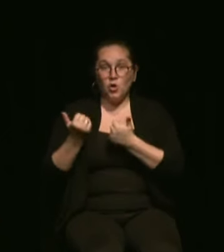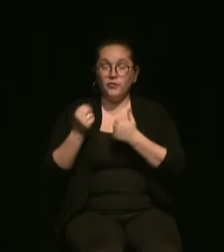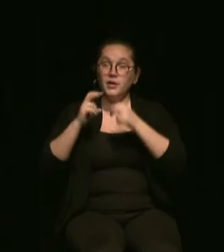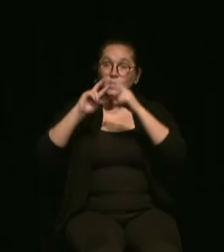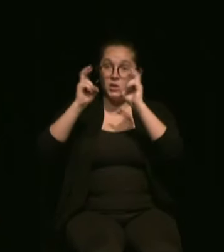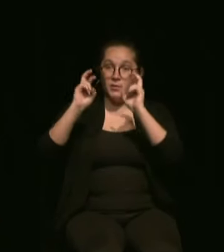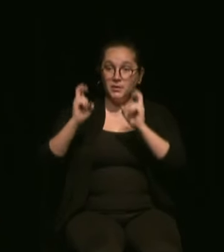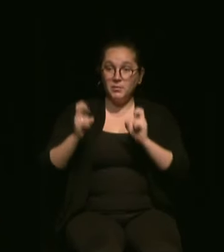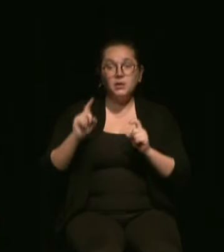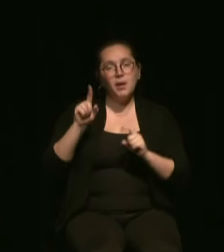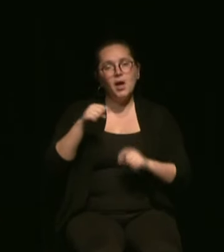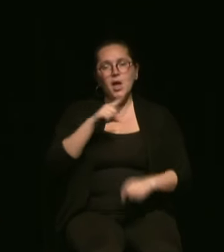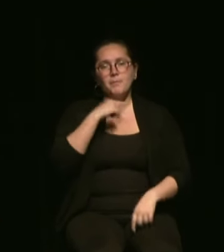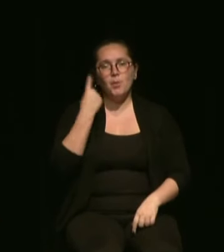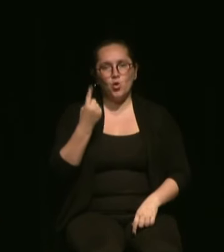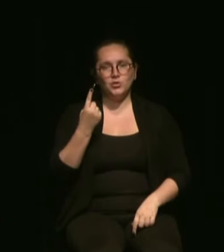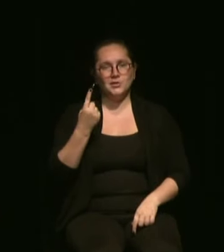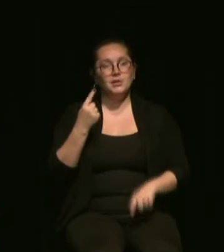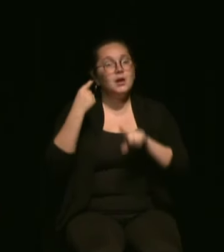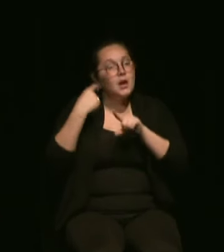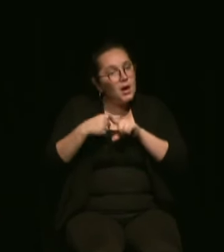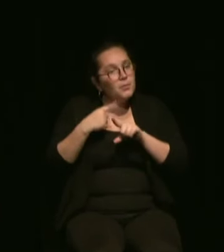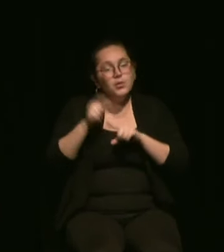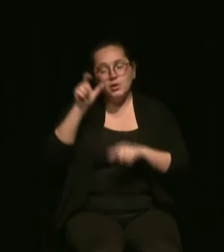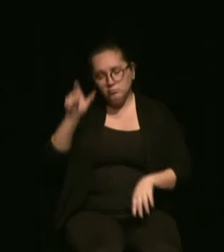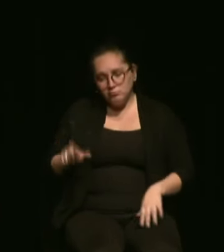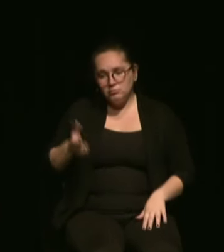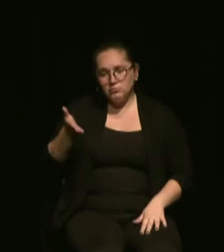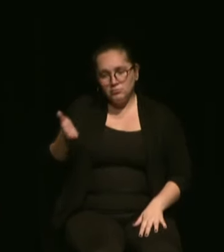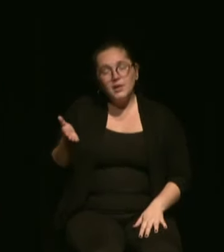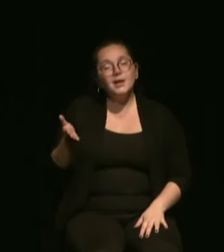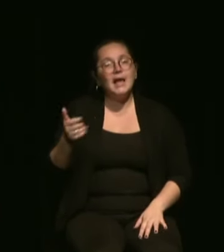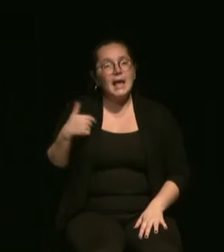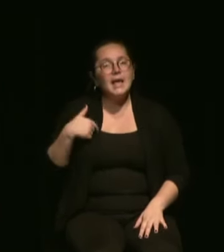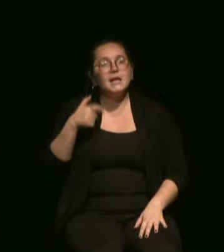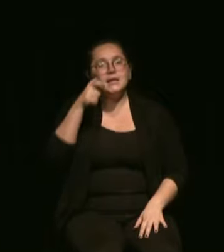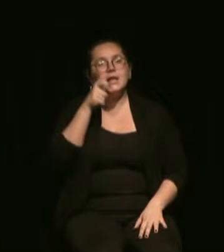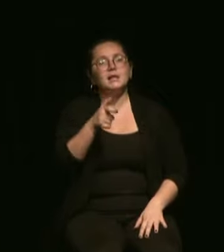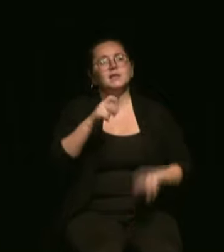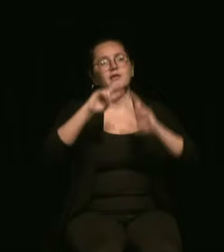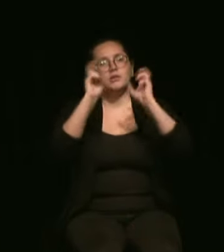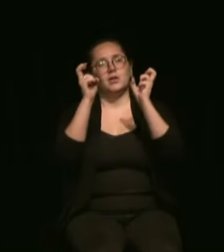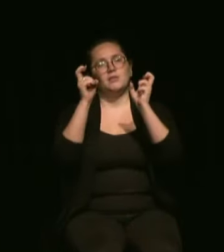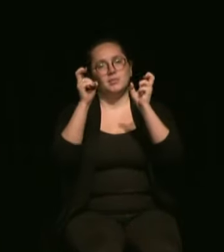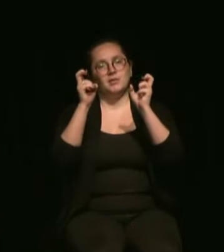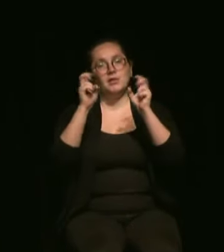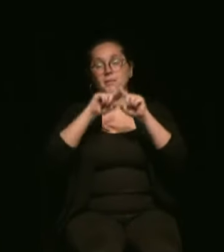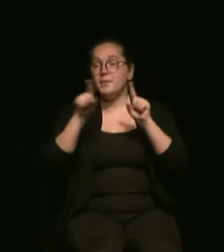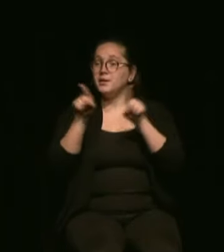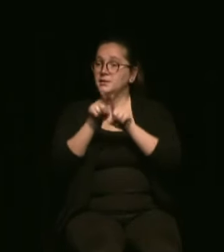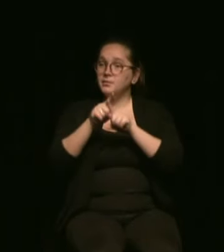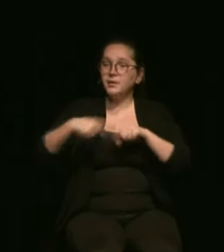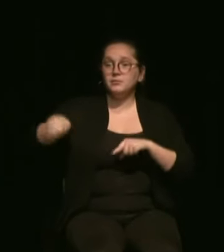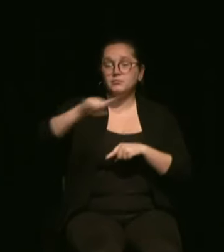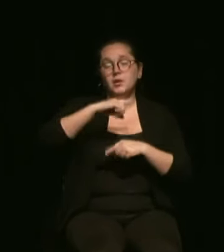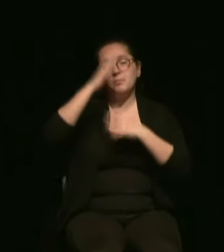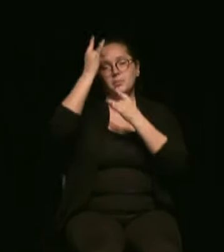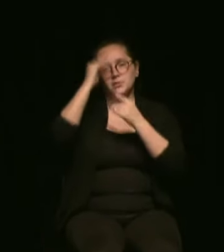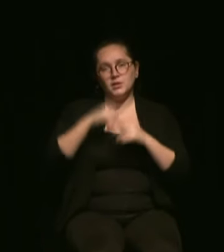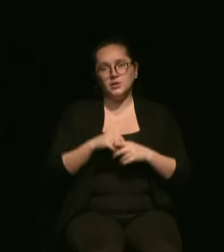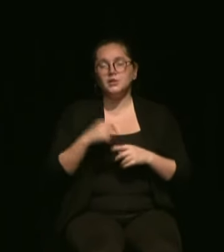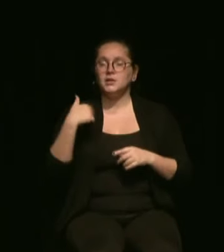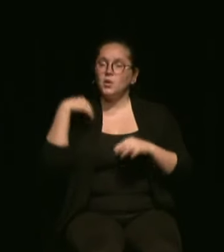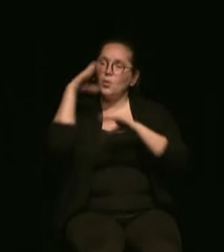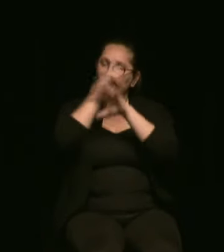recorrentes é a morte, é porque, de fato, o Coutinho está falando do que interessa a ele, Coutinho, mas também interessa ao personagem. Então, isso eu